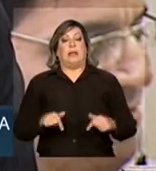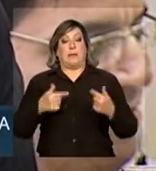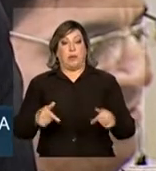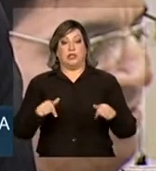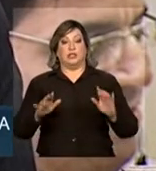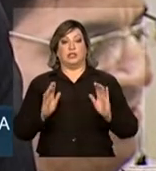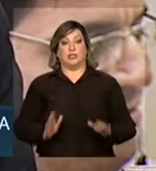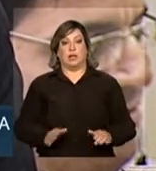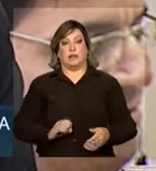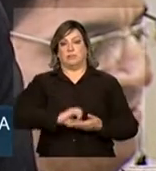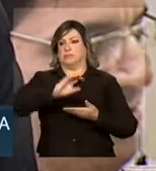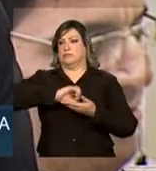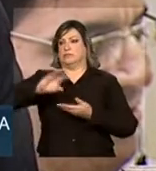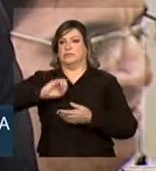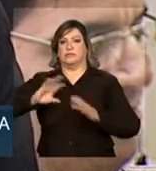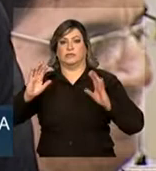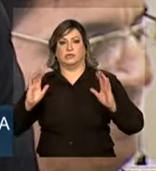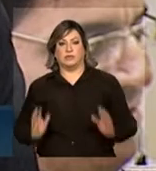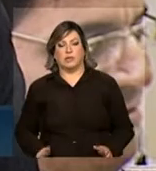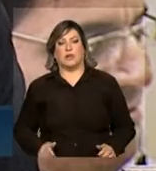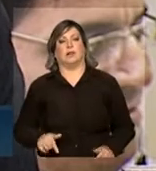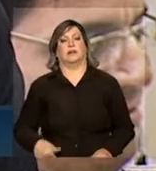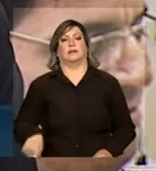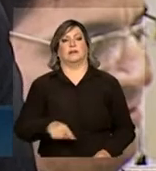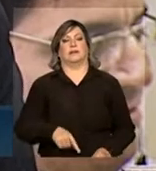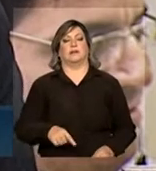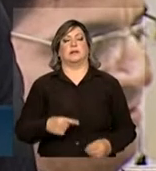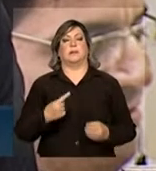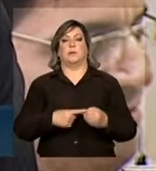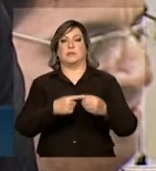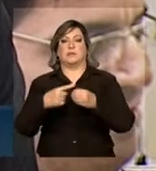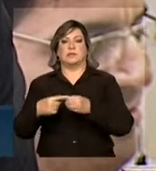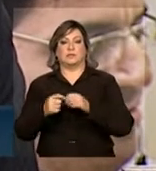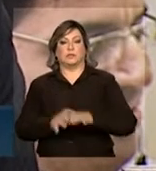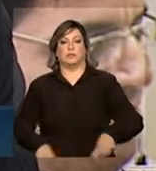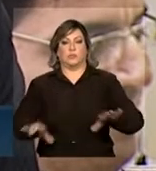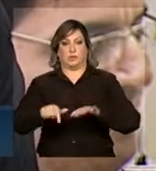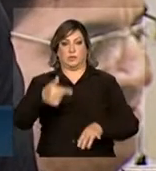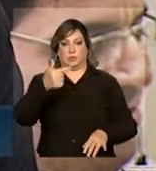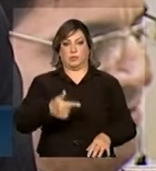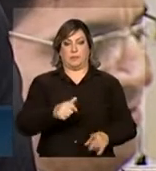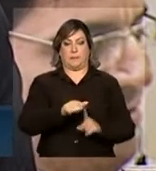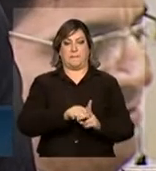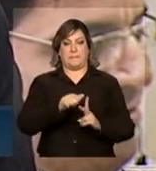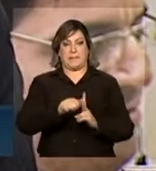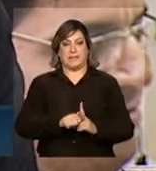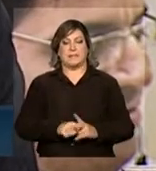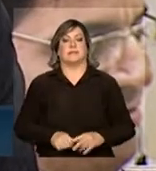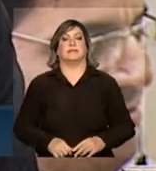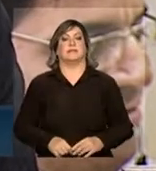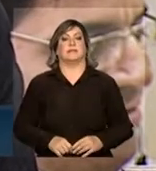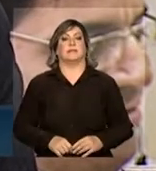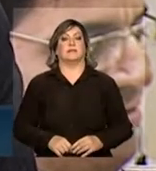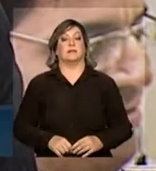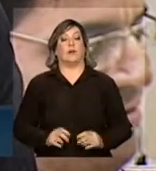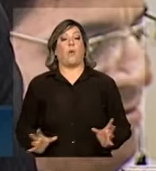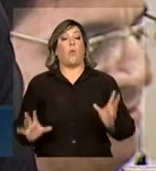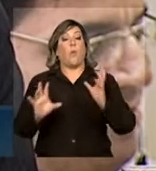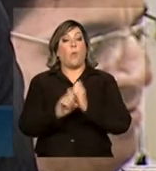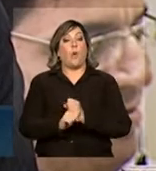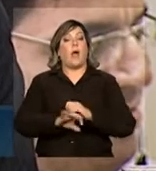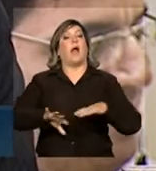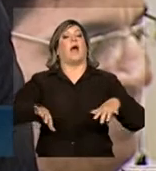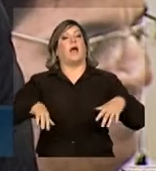distribuição dos Municípios desse quadro que virá da distribuição dos Municípios no segundo mês da quantidade nós vamos poder ter um